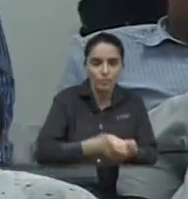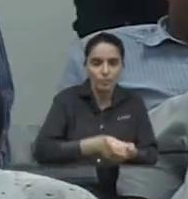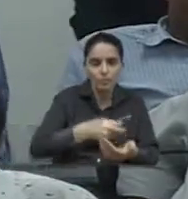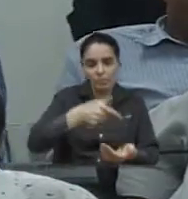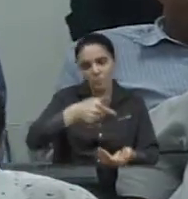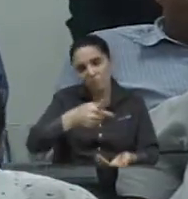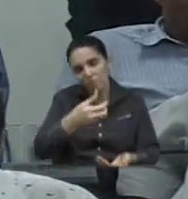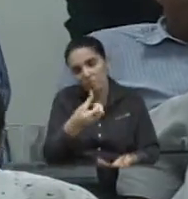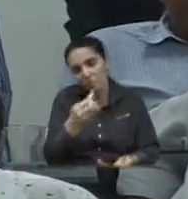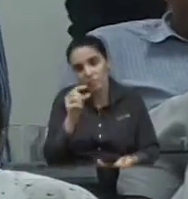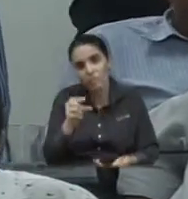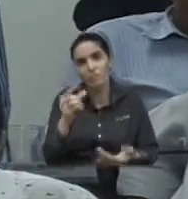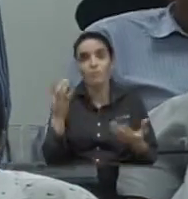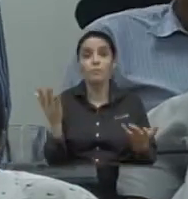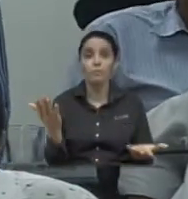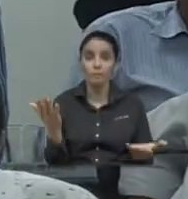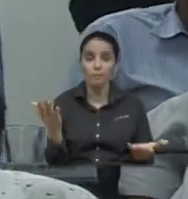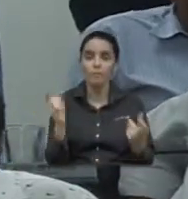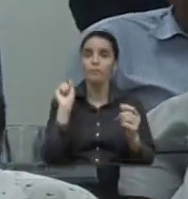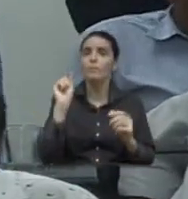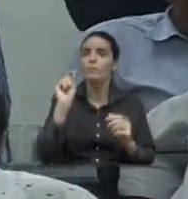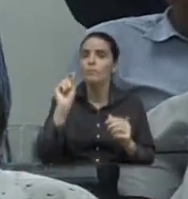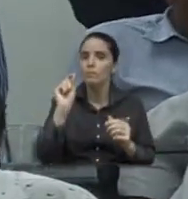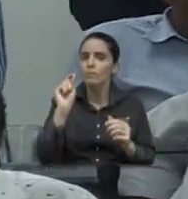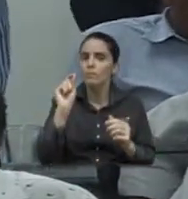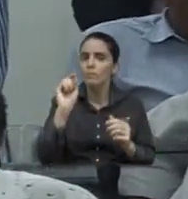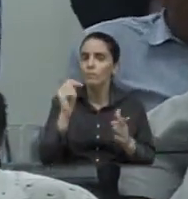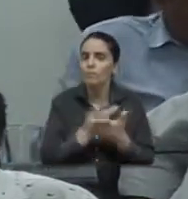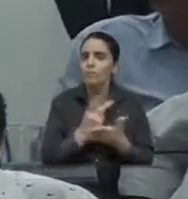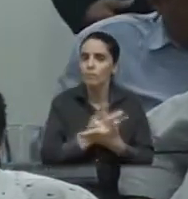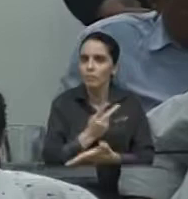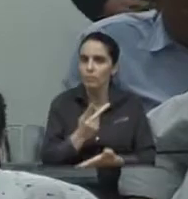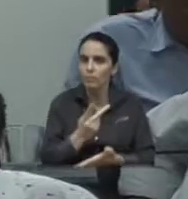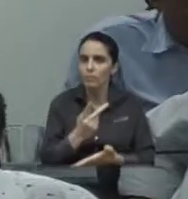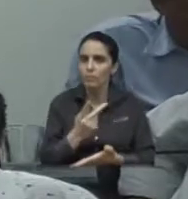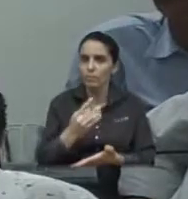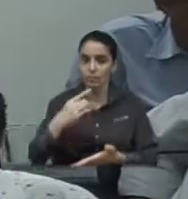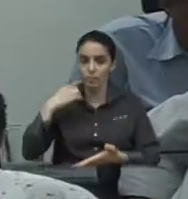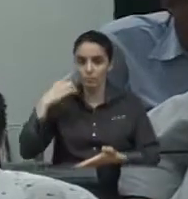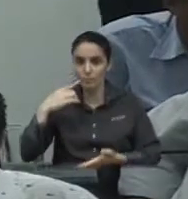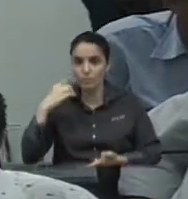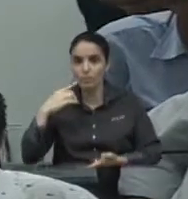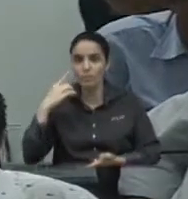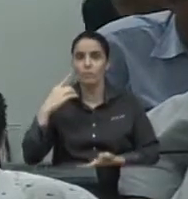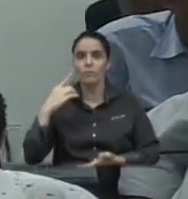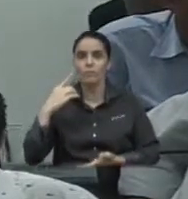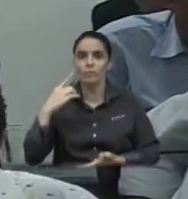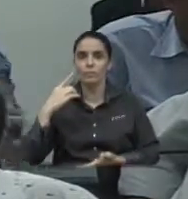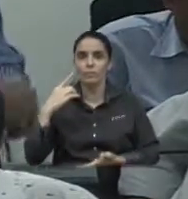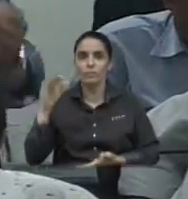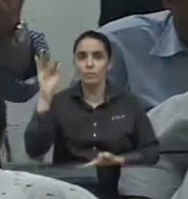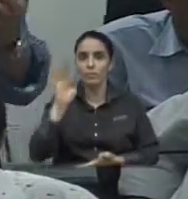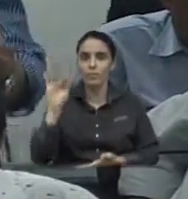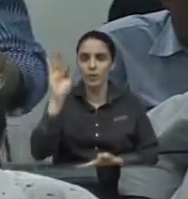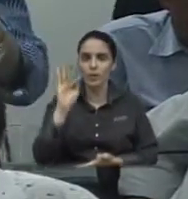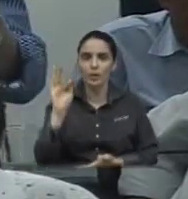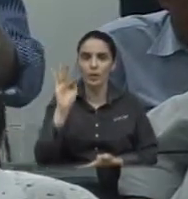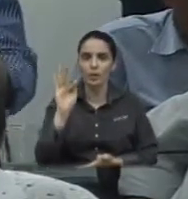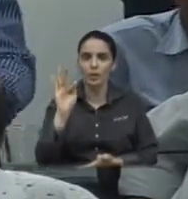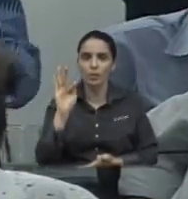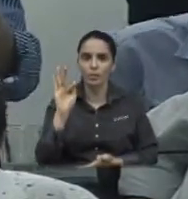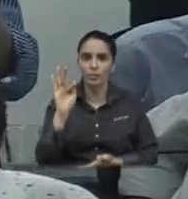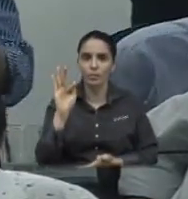Agora, a culpa é da carga tributária. A culpa é de um deputado federal custar